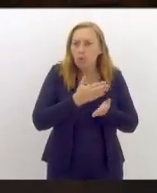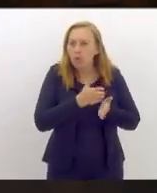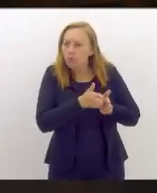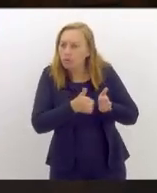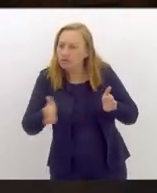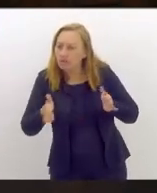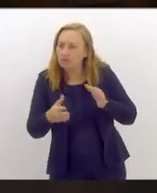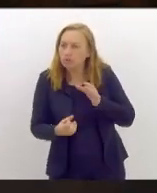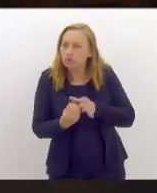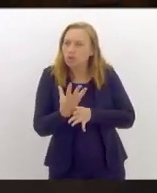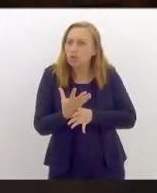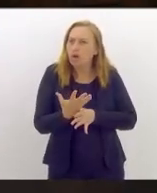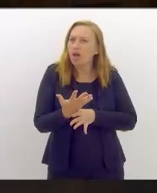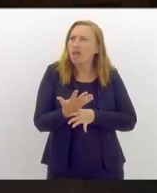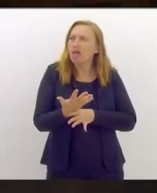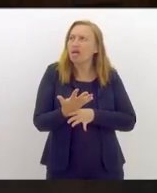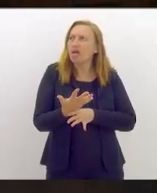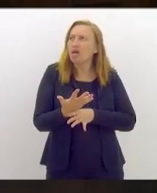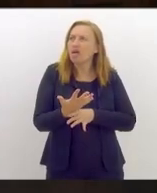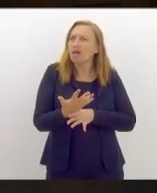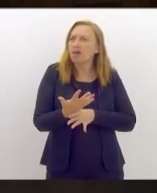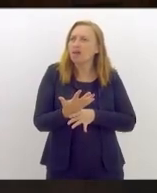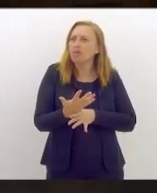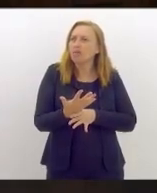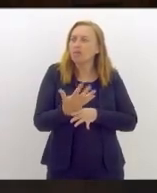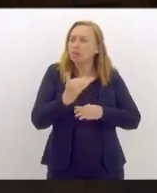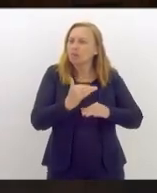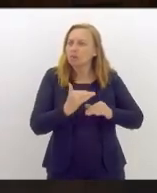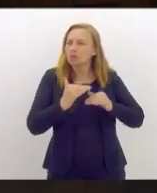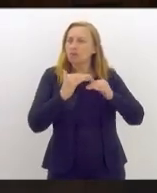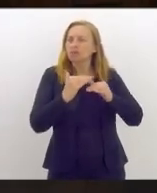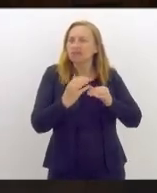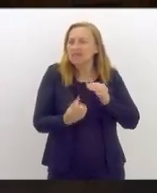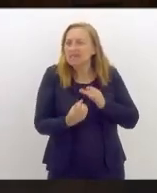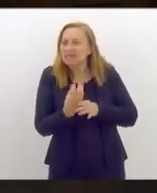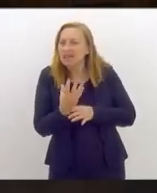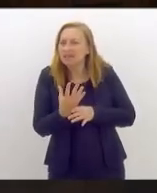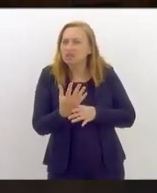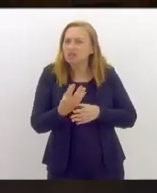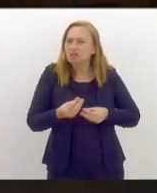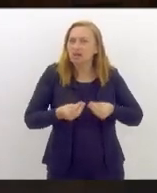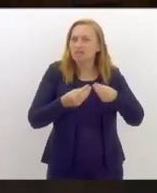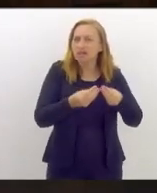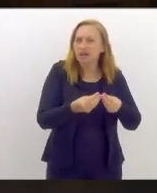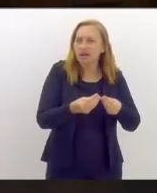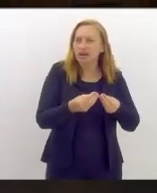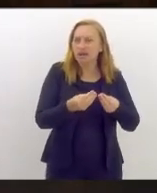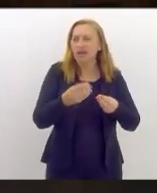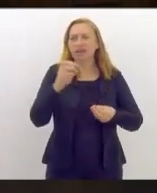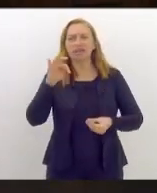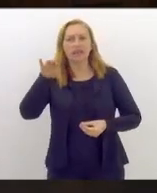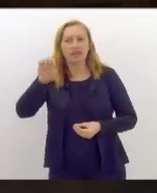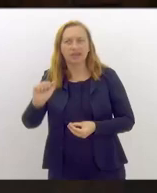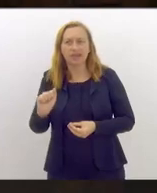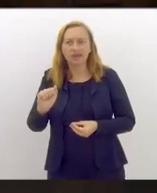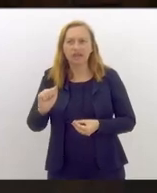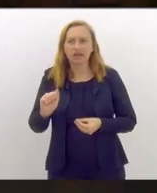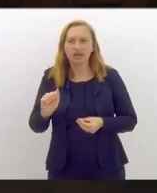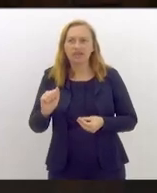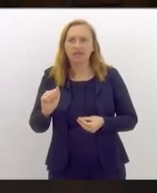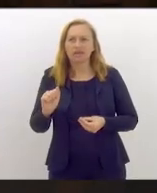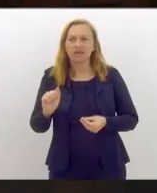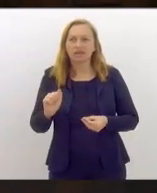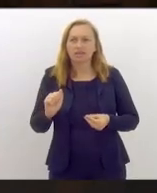numa lógica subordinada o processo criativo e a entrega estética que tem uma enorme capacidade